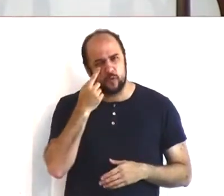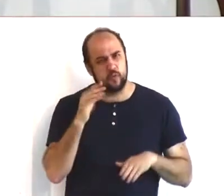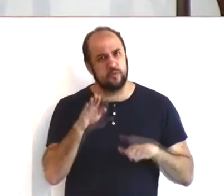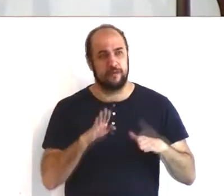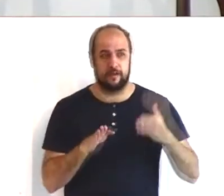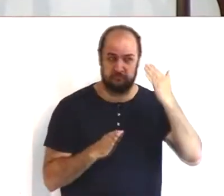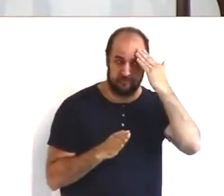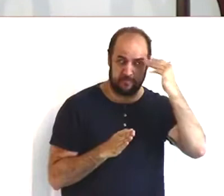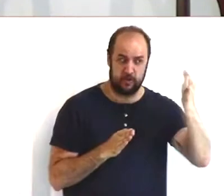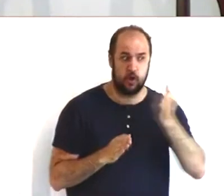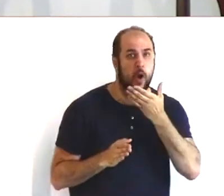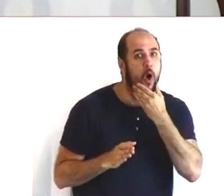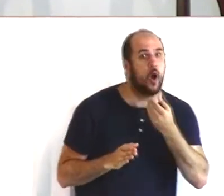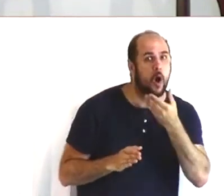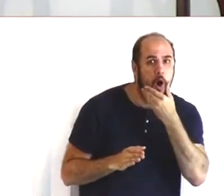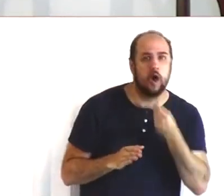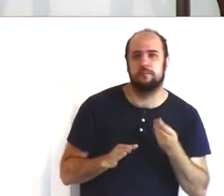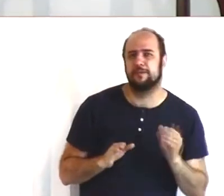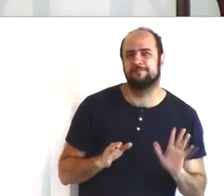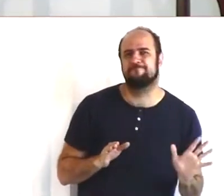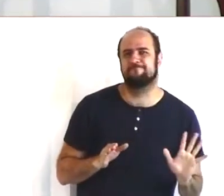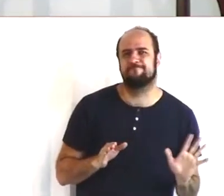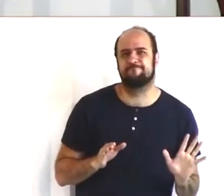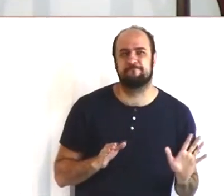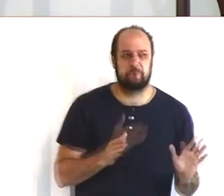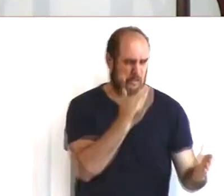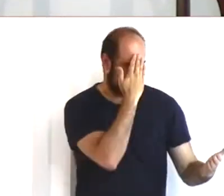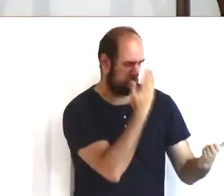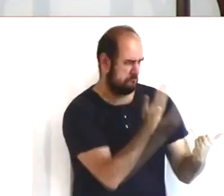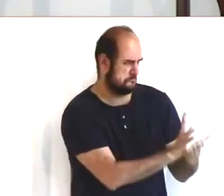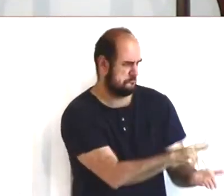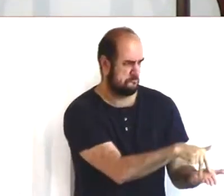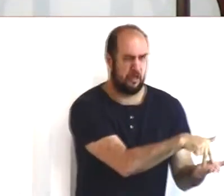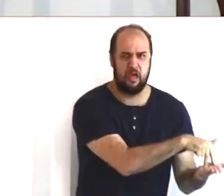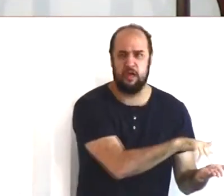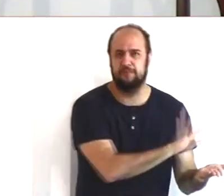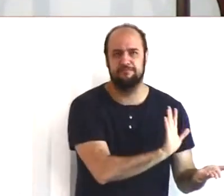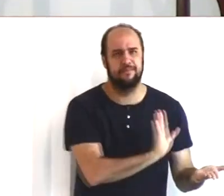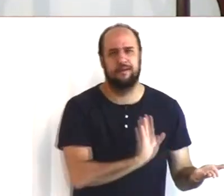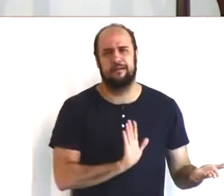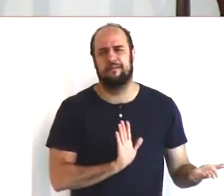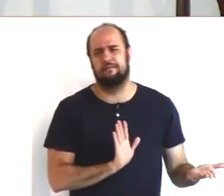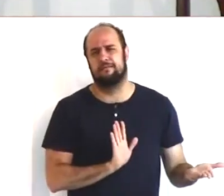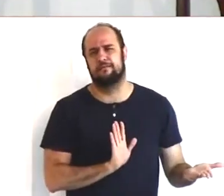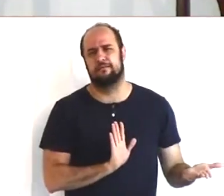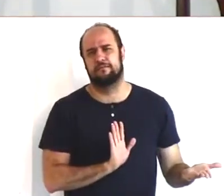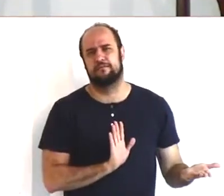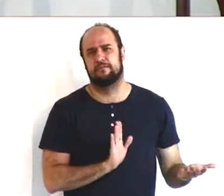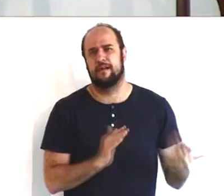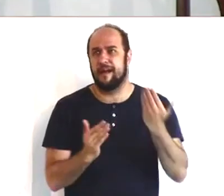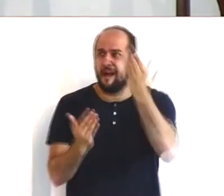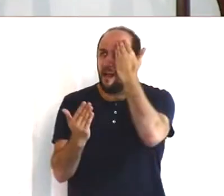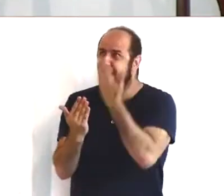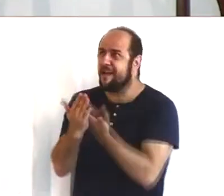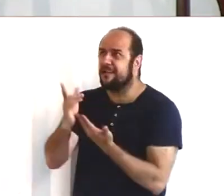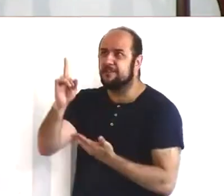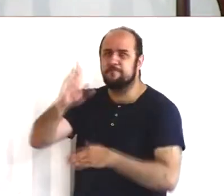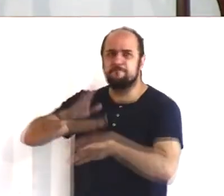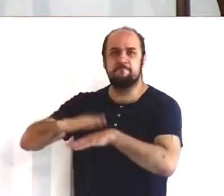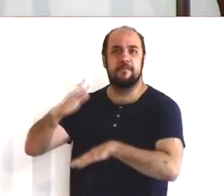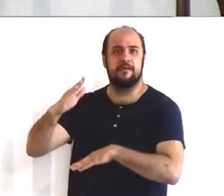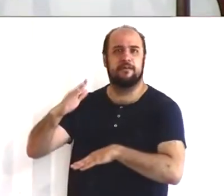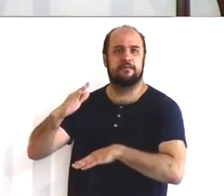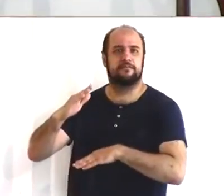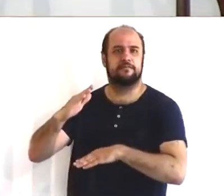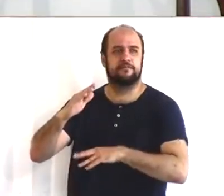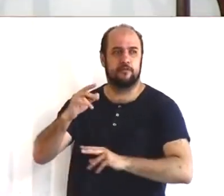sabedoria humana. Não se alavanque, não se firme na sabedoria humana, ela passa. Se reconhecer a insignificância